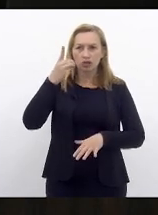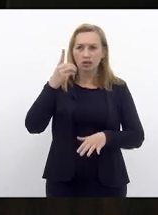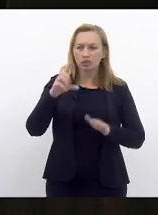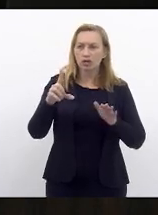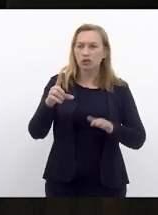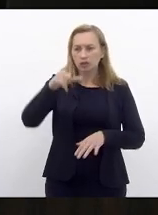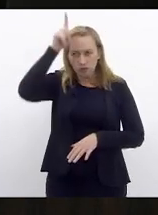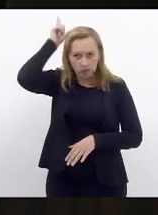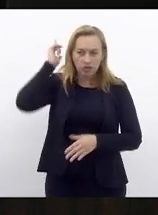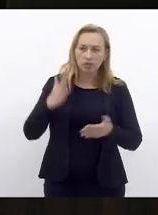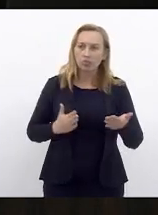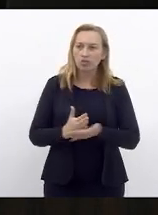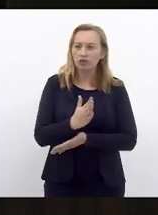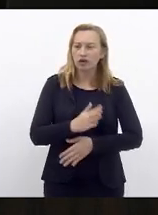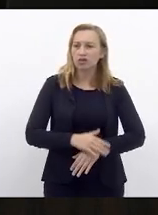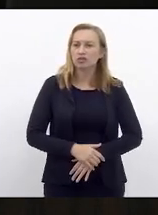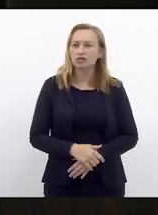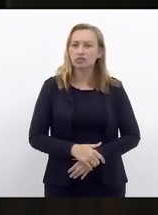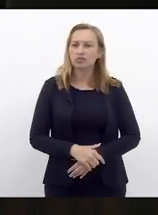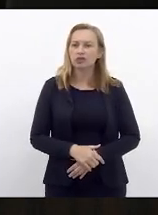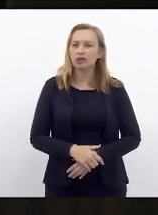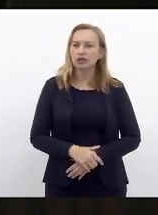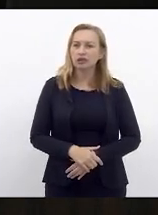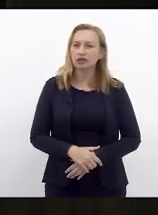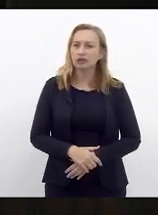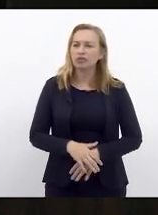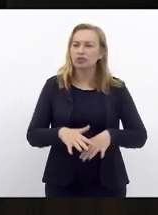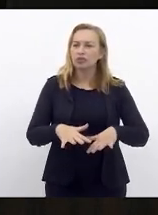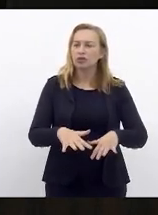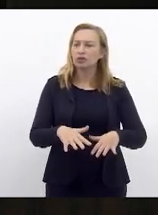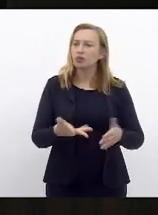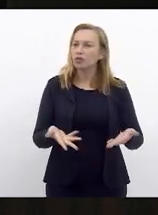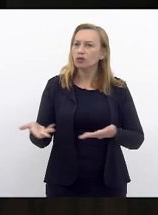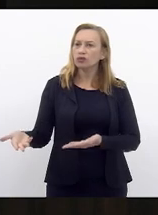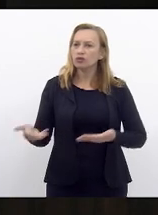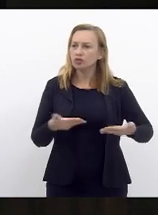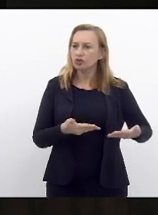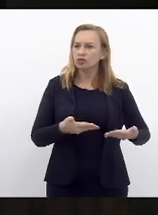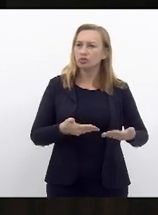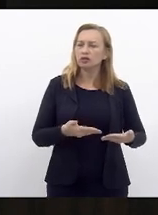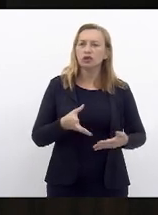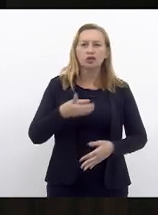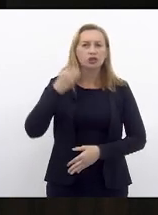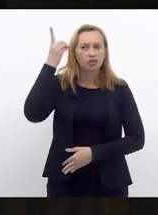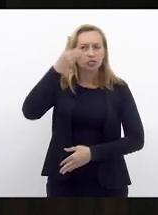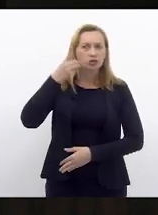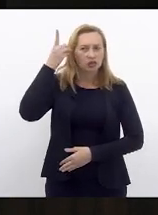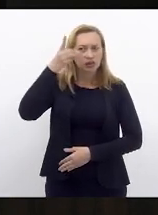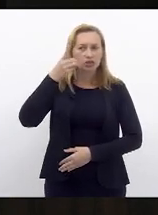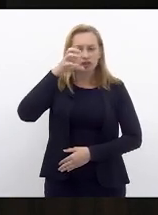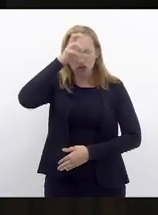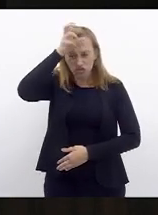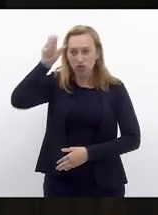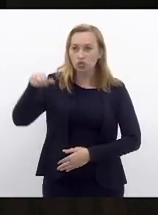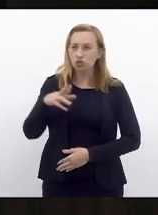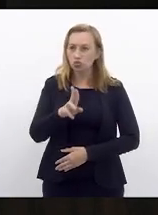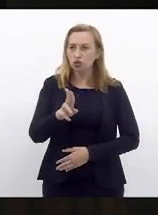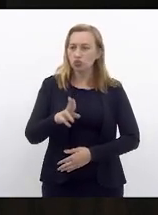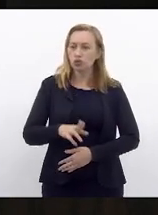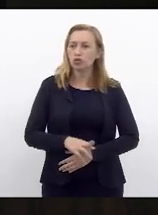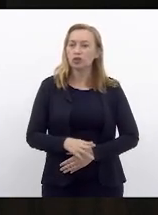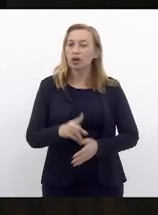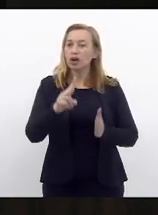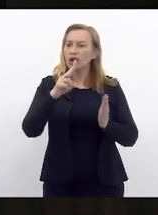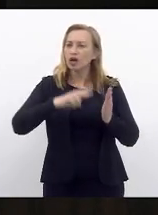permaneçam como estão, aprovado. Tia, convido a deputada Tia Ju, proceda